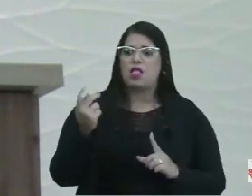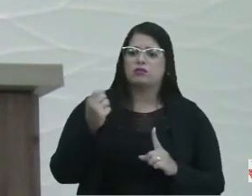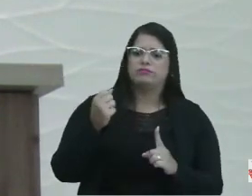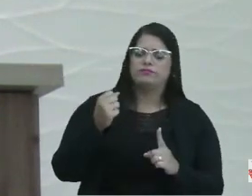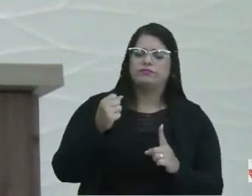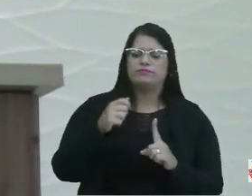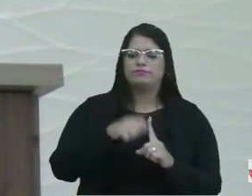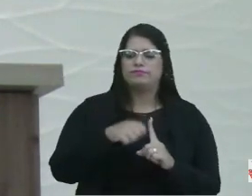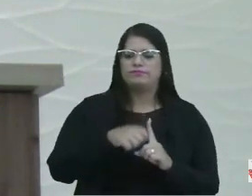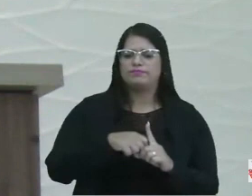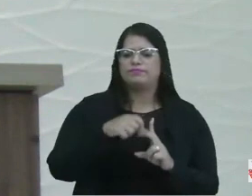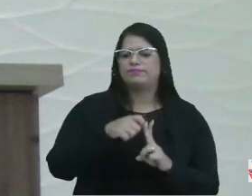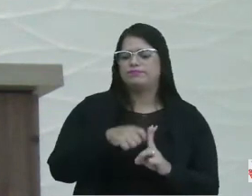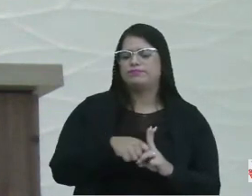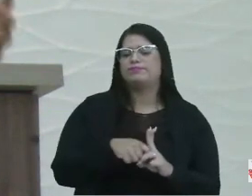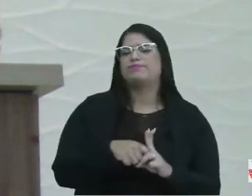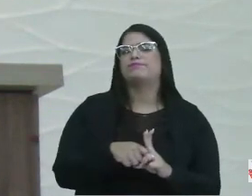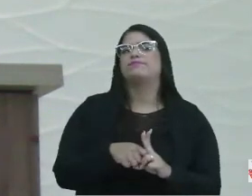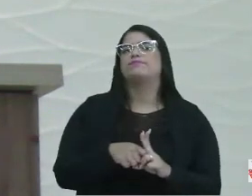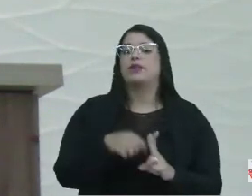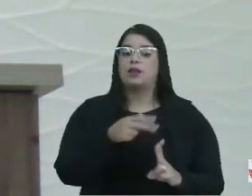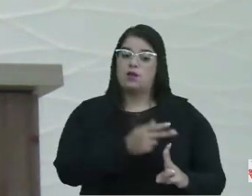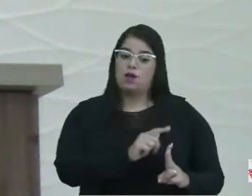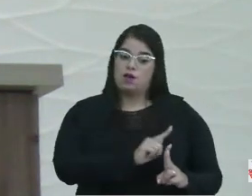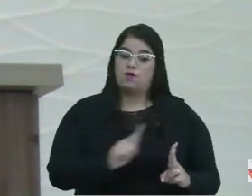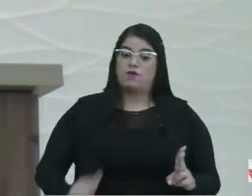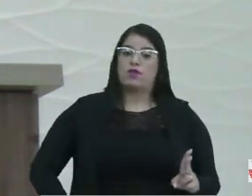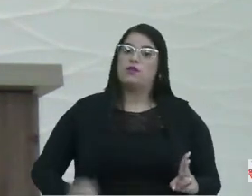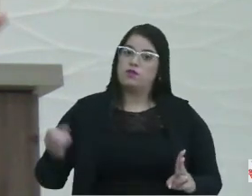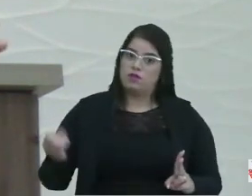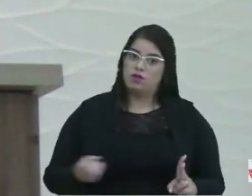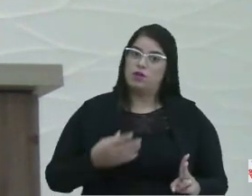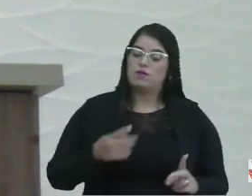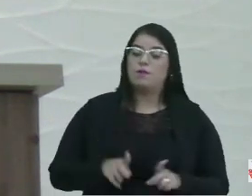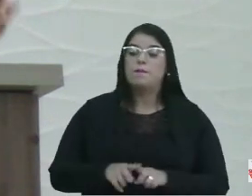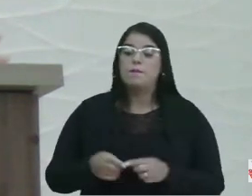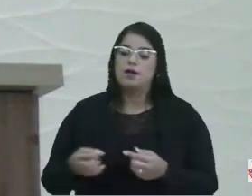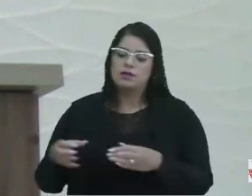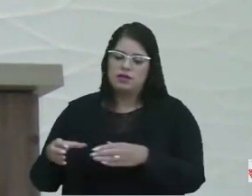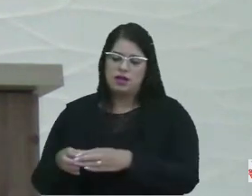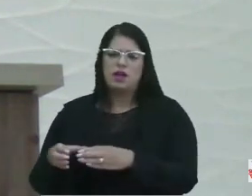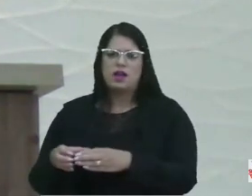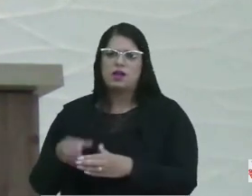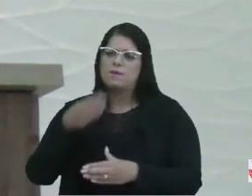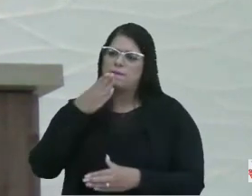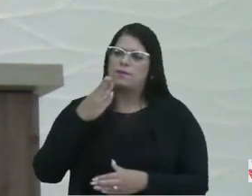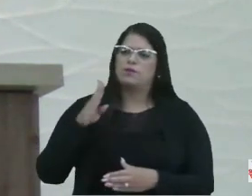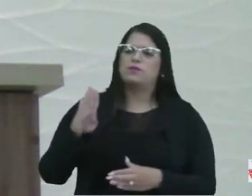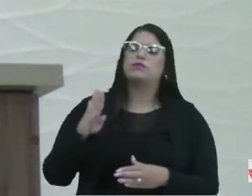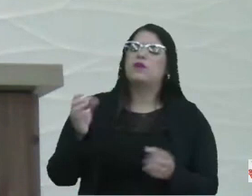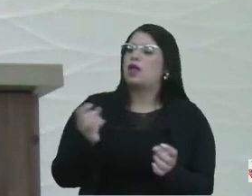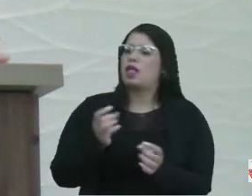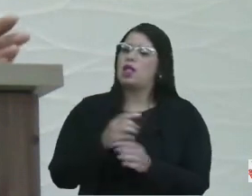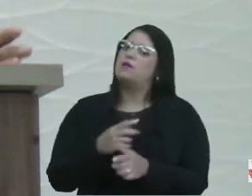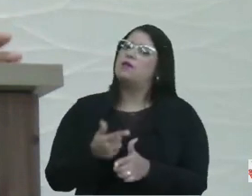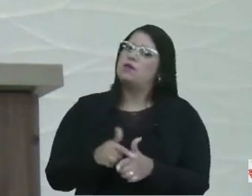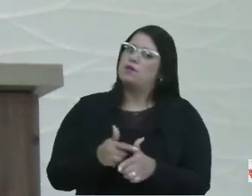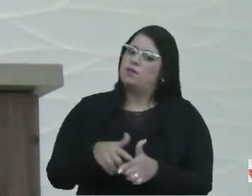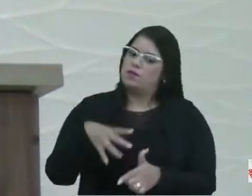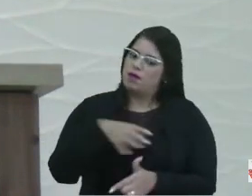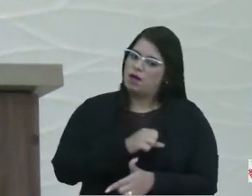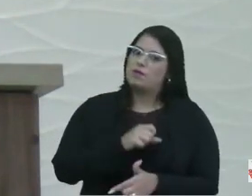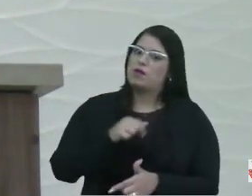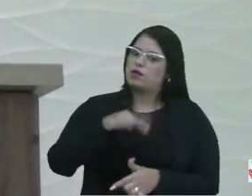há dois meses apenas no governo, mas que a equipe de lá prometeu resolver muita coisa do